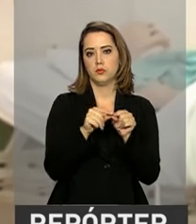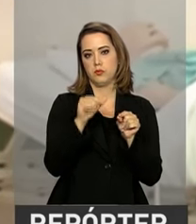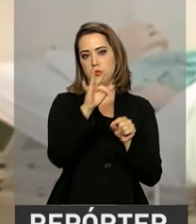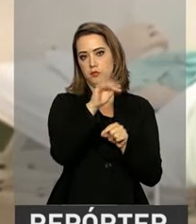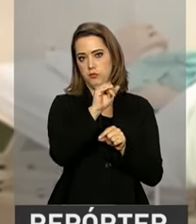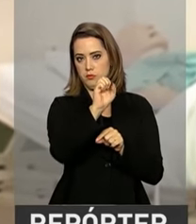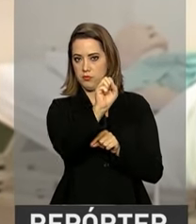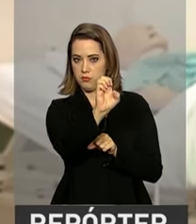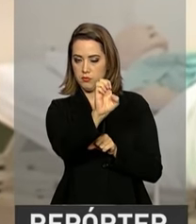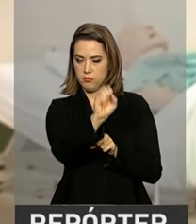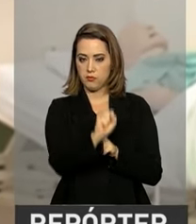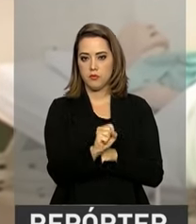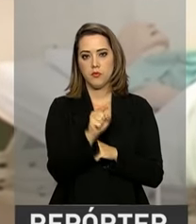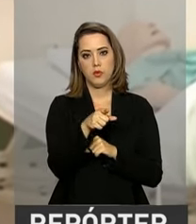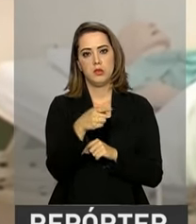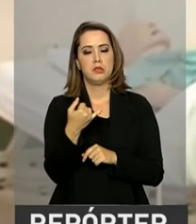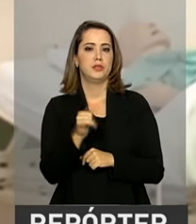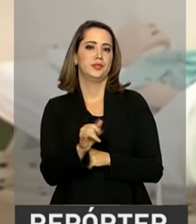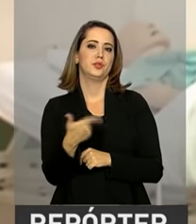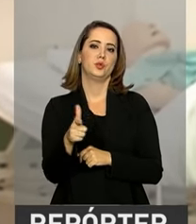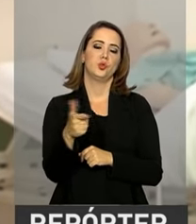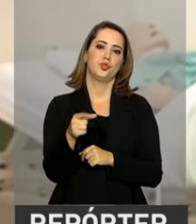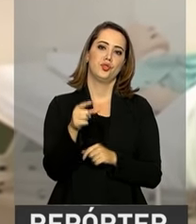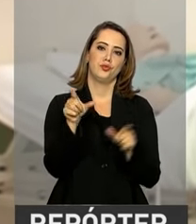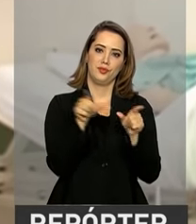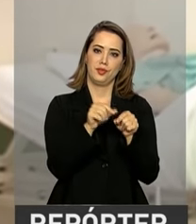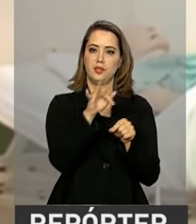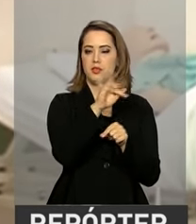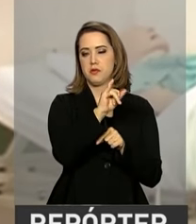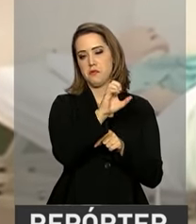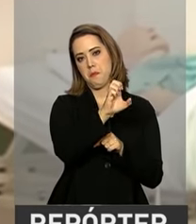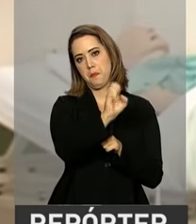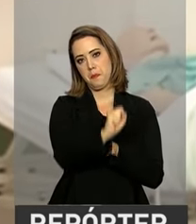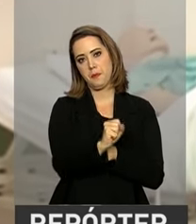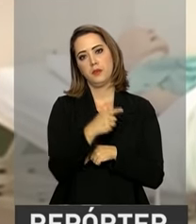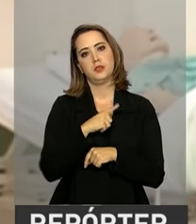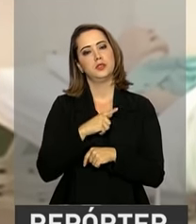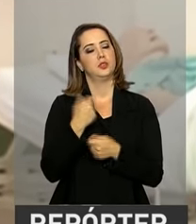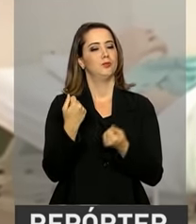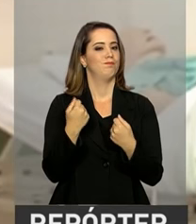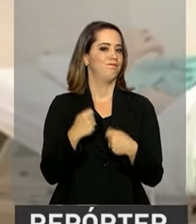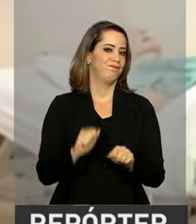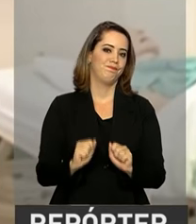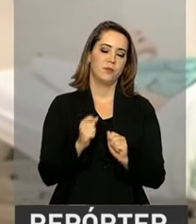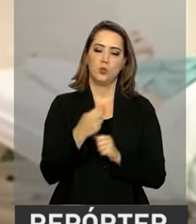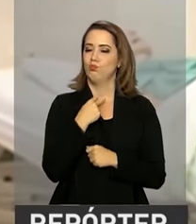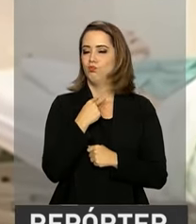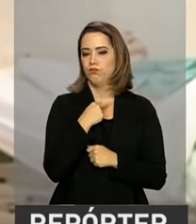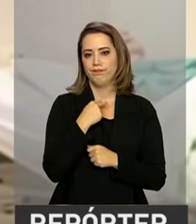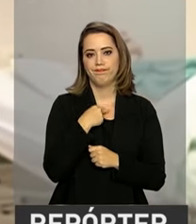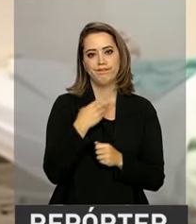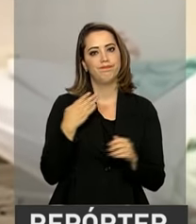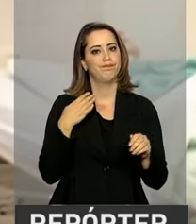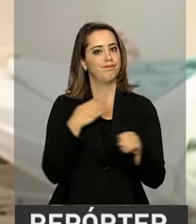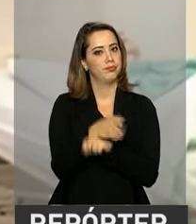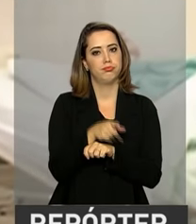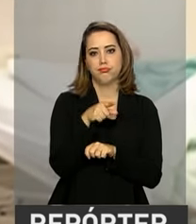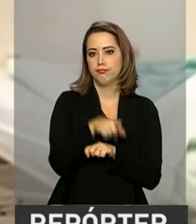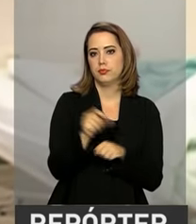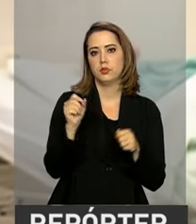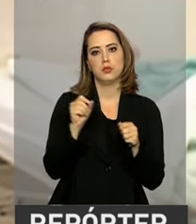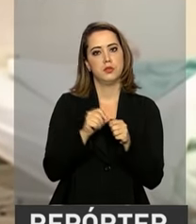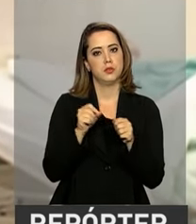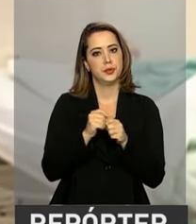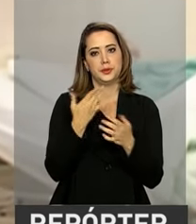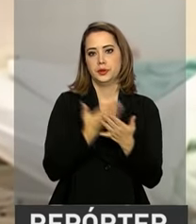fosse fi eu não estaria fazendo medicina Começa por aí eh quando eu passei na faculdade eu paguei a matrícula Me inscrevi no